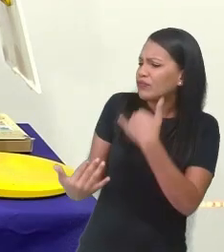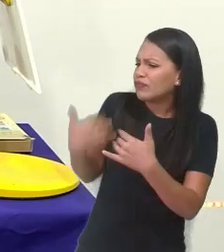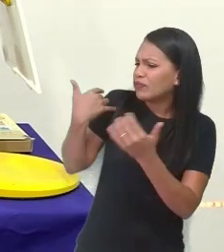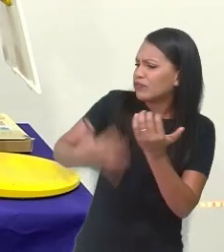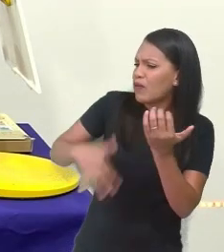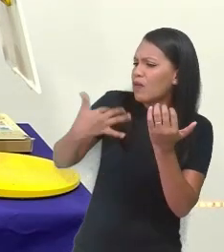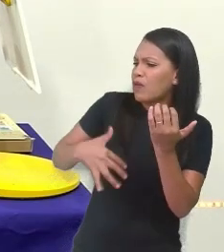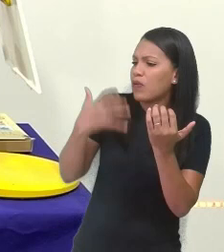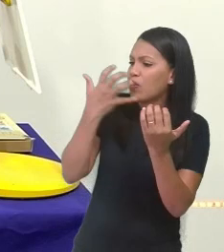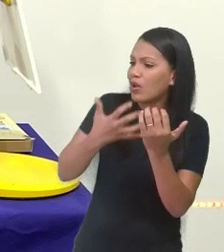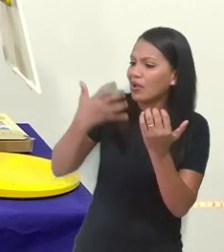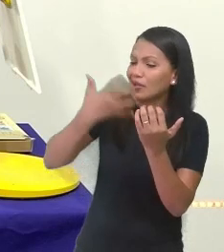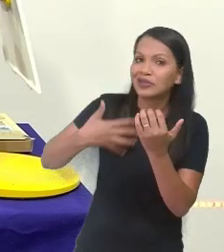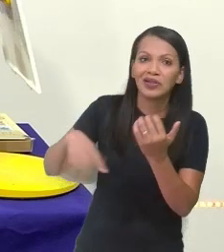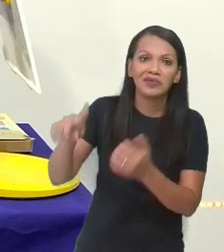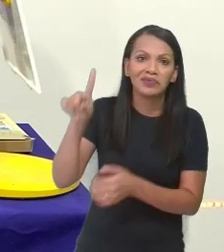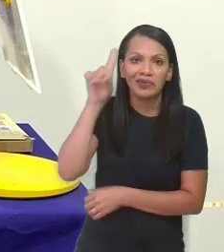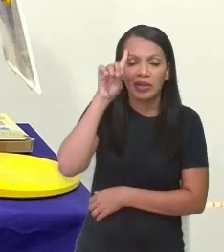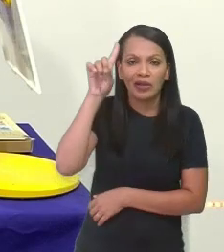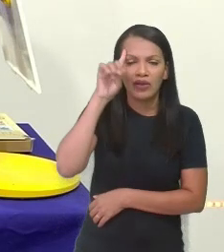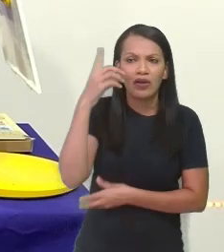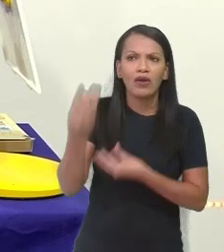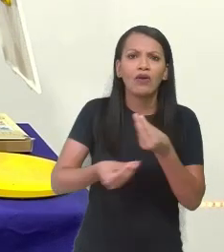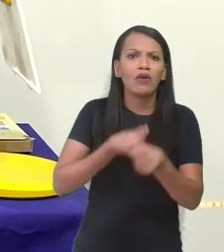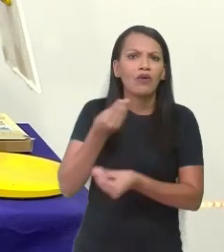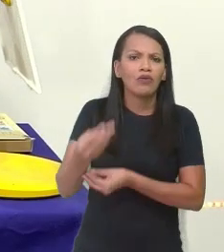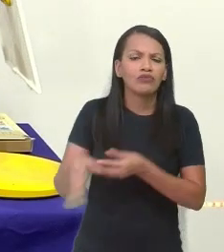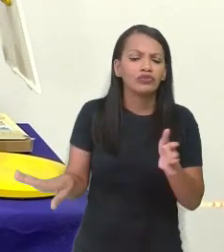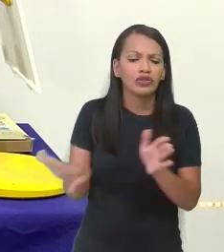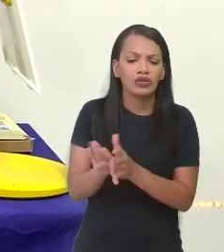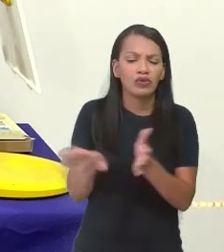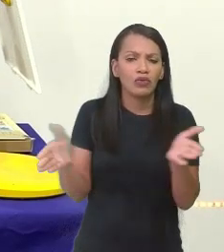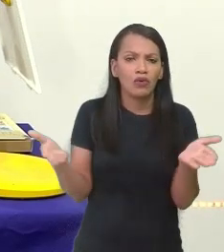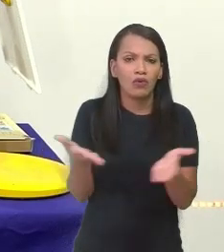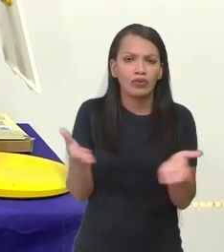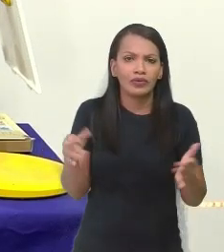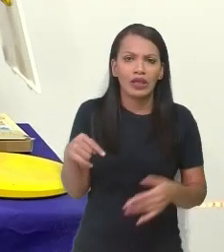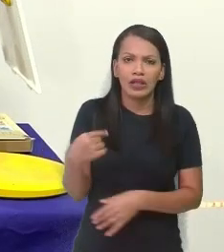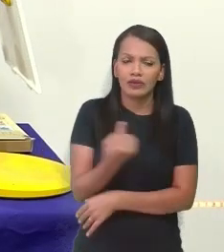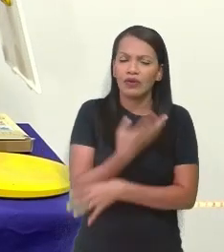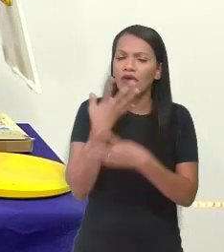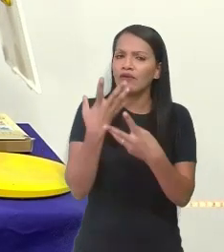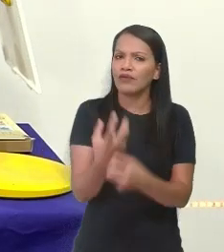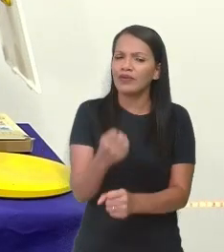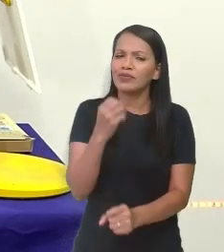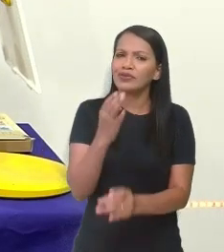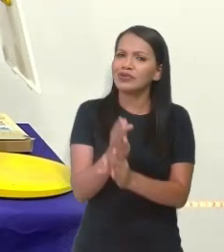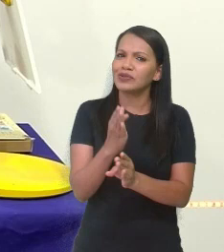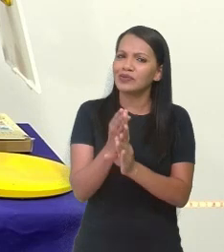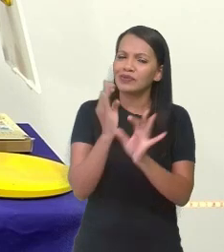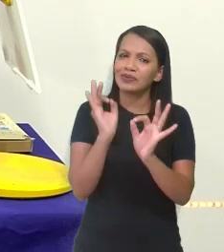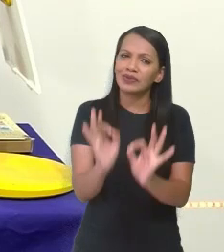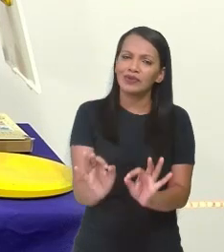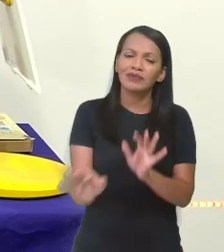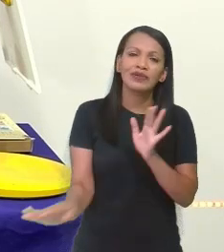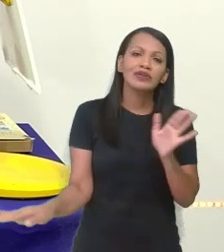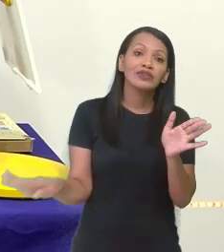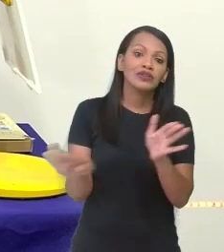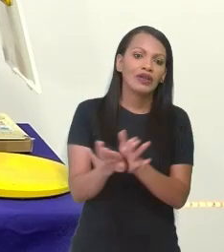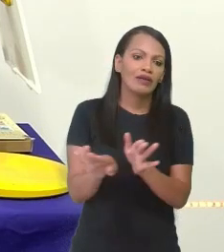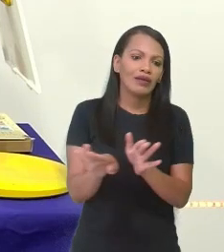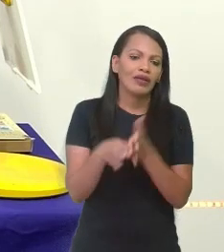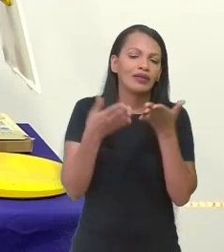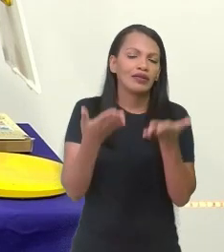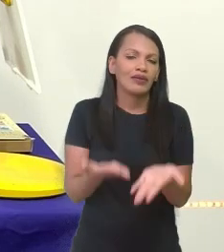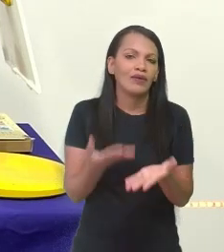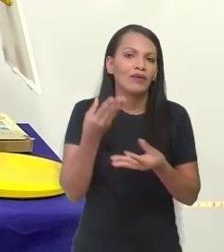cotidiano. E como é que eles chegaram até nós? A gente vai descobrir daqui a pouquinho. Eles chegaram até